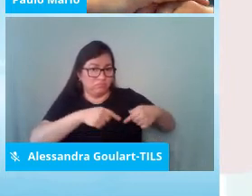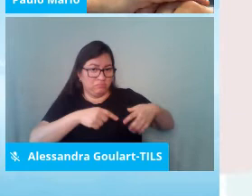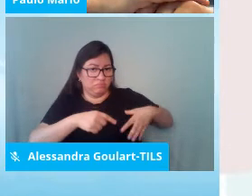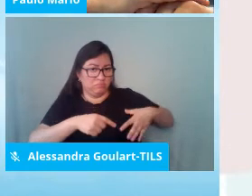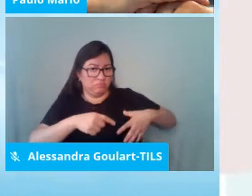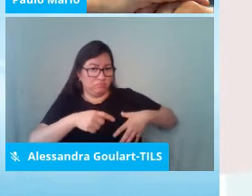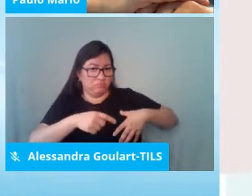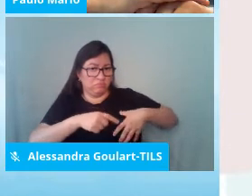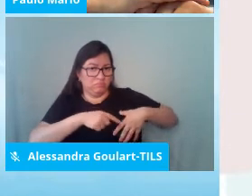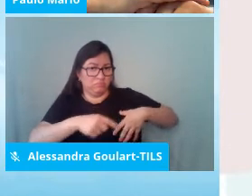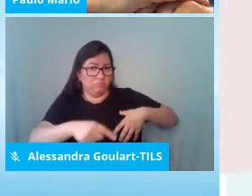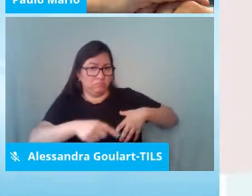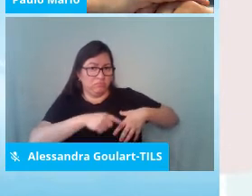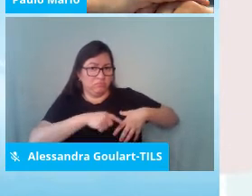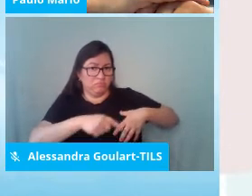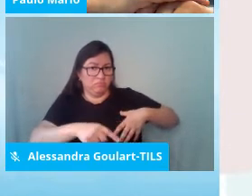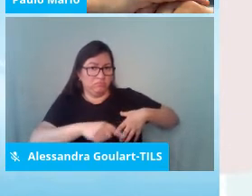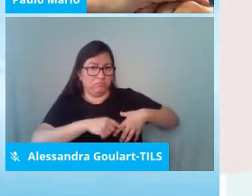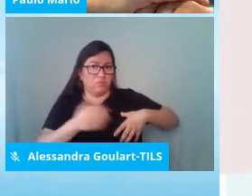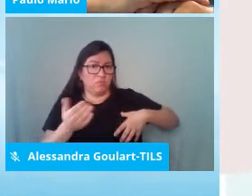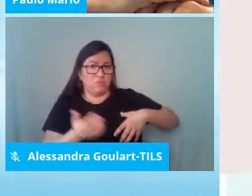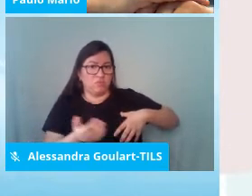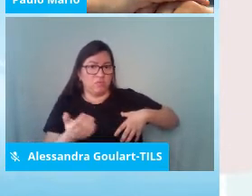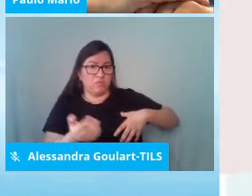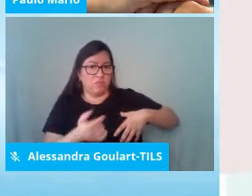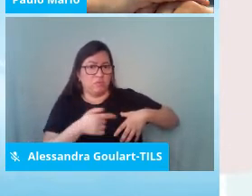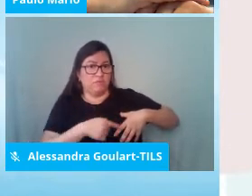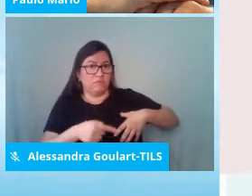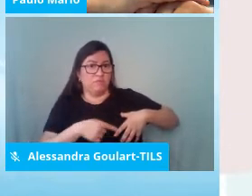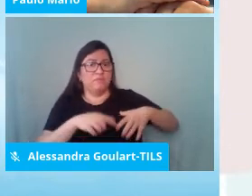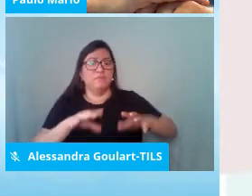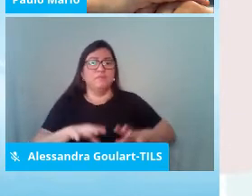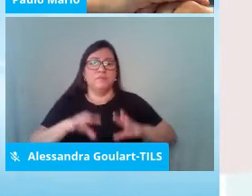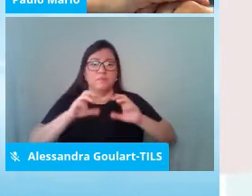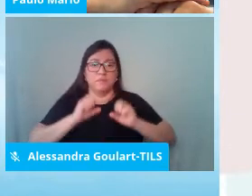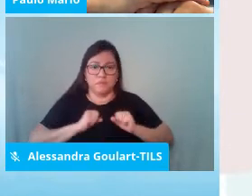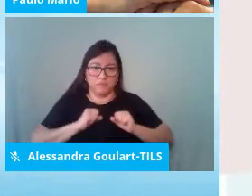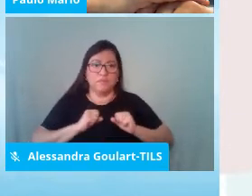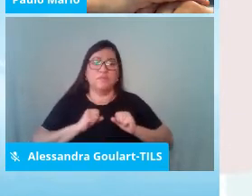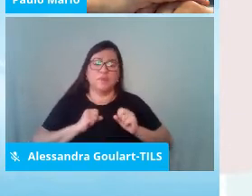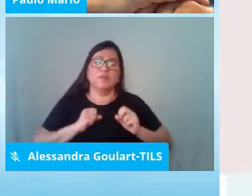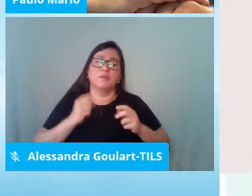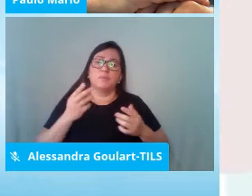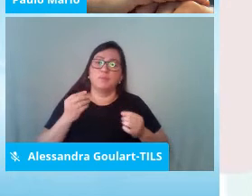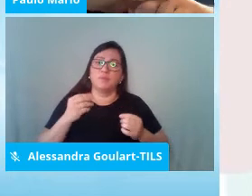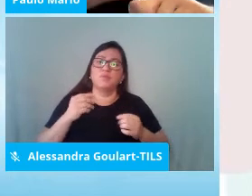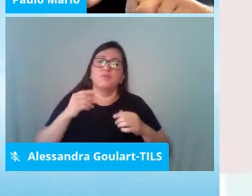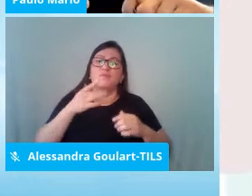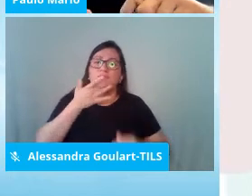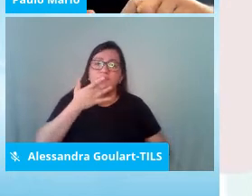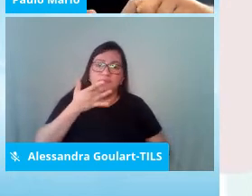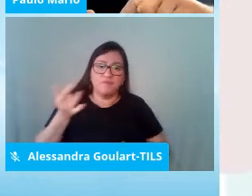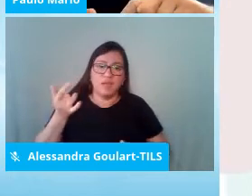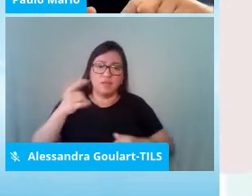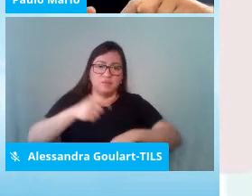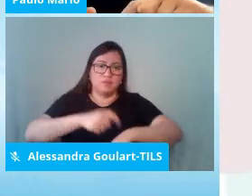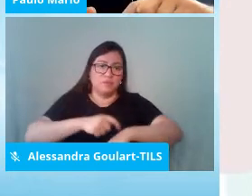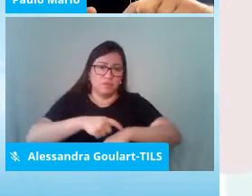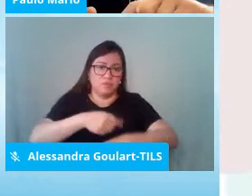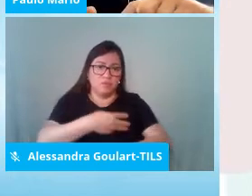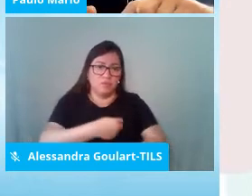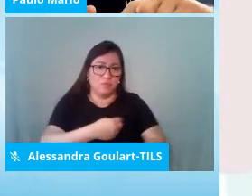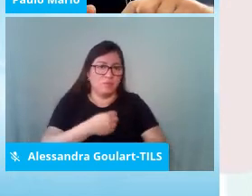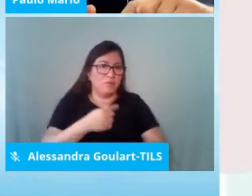adquire a infecção, elas são mais altas e a chance dela transmitir isso para o bebê amamentando são muito